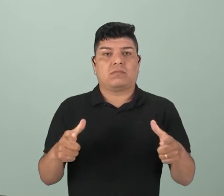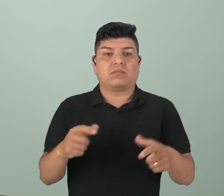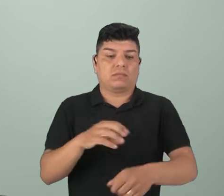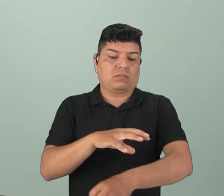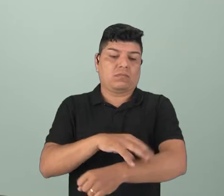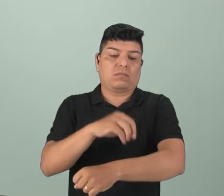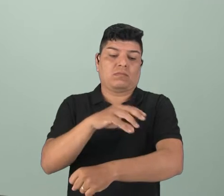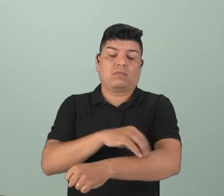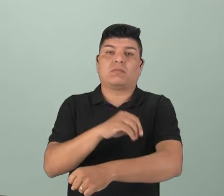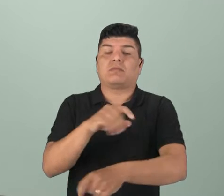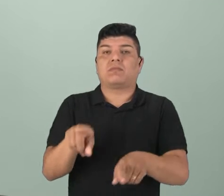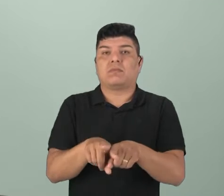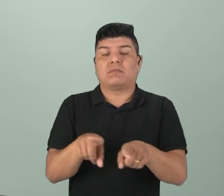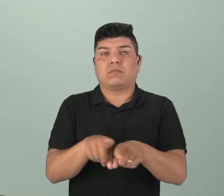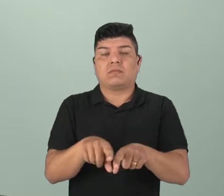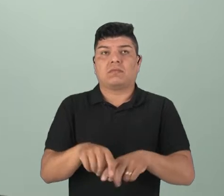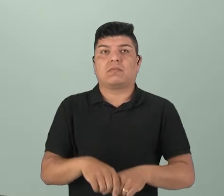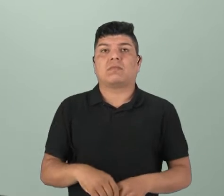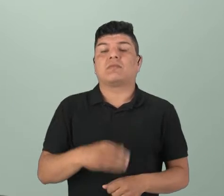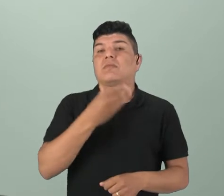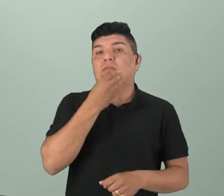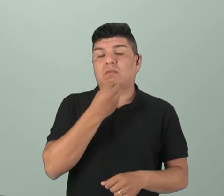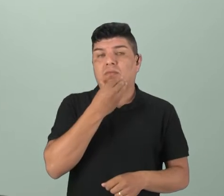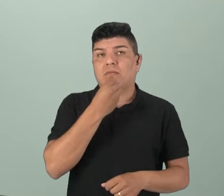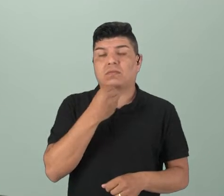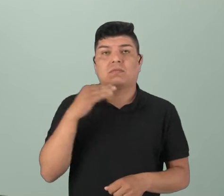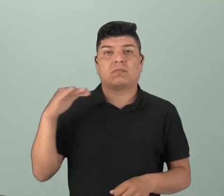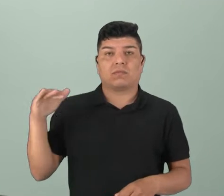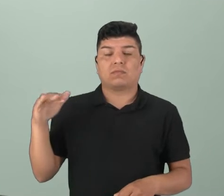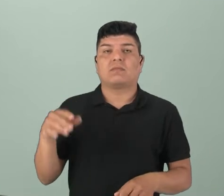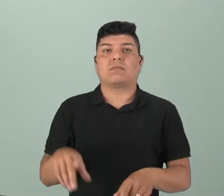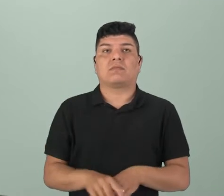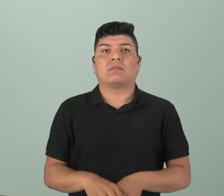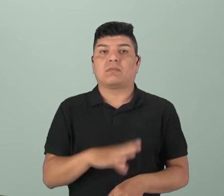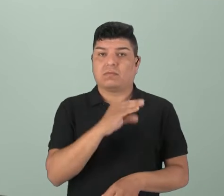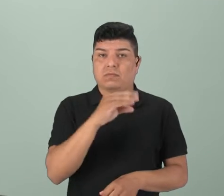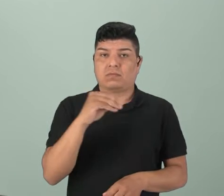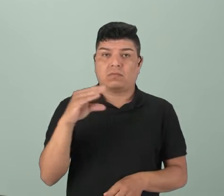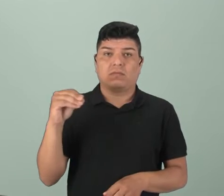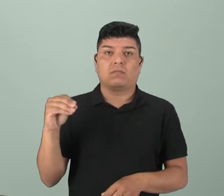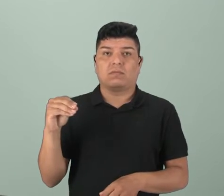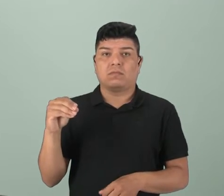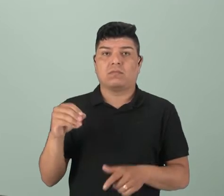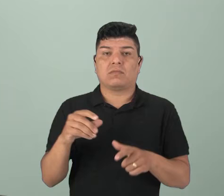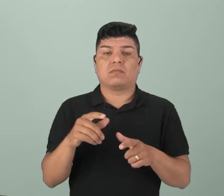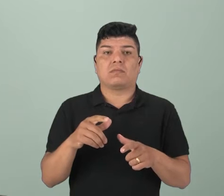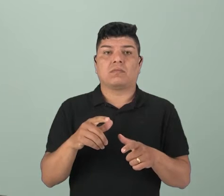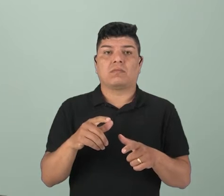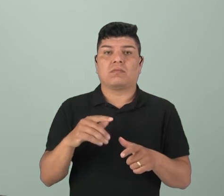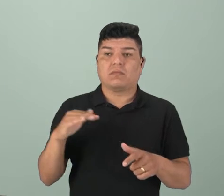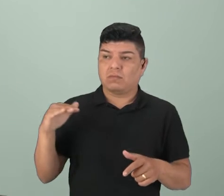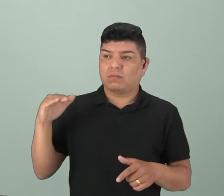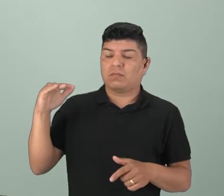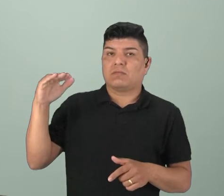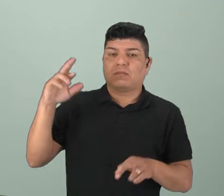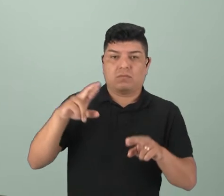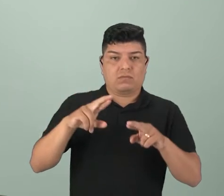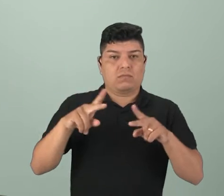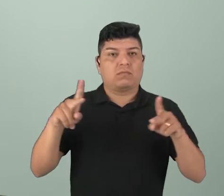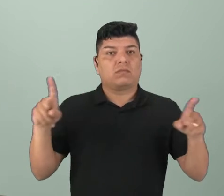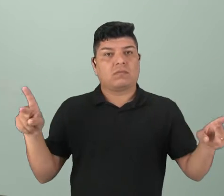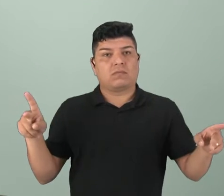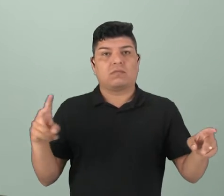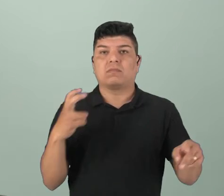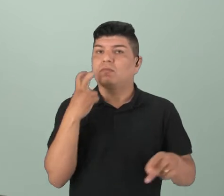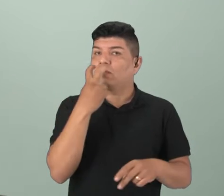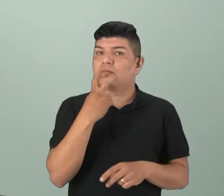pelos, nos meninos, na puberdade, ao crescimento do rapaz, a diferenciação